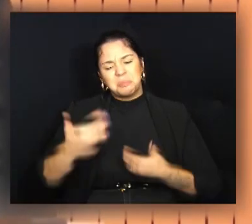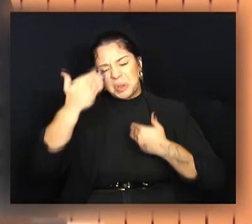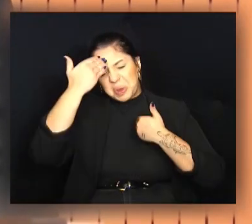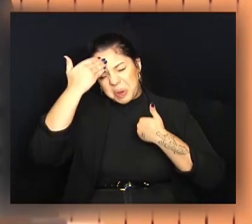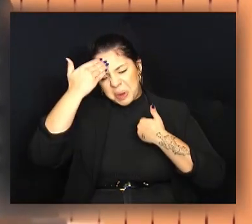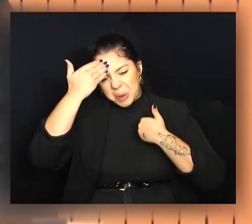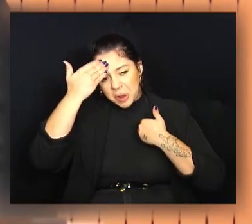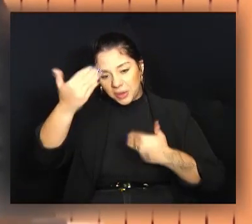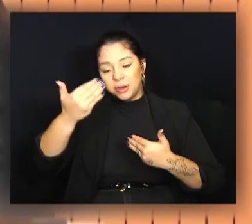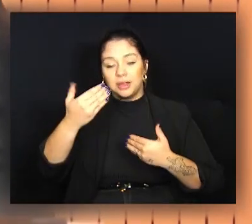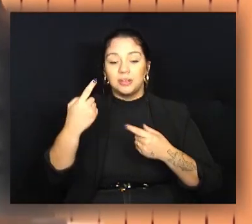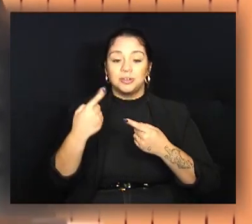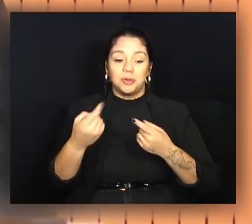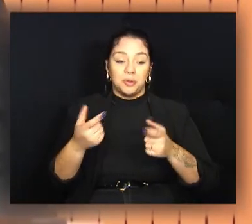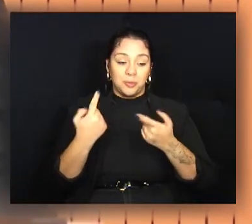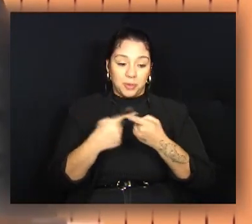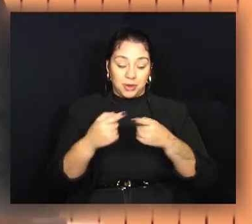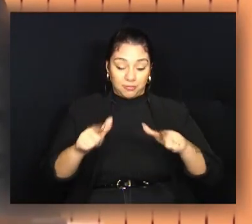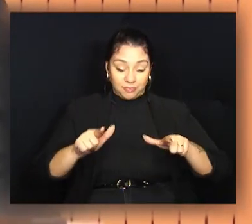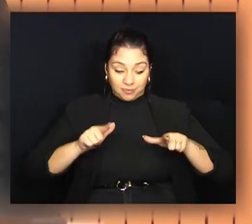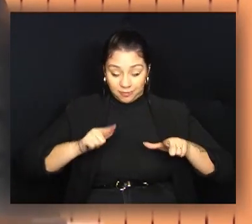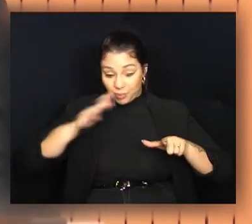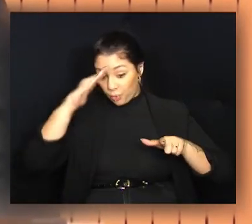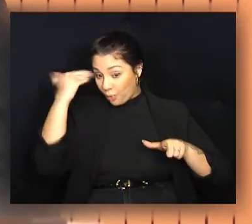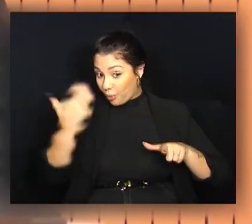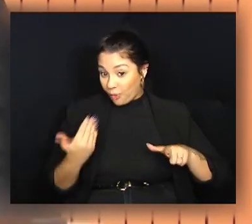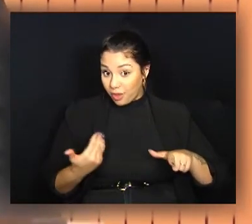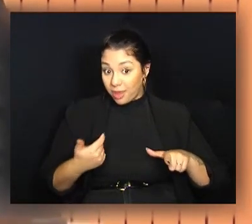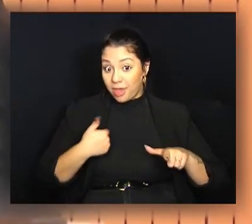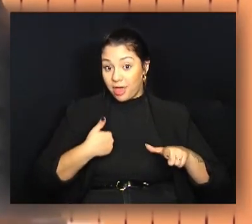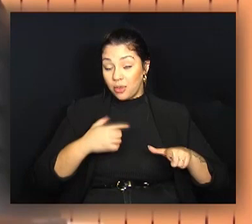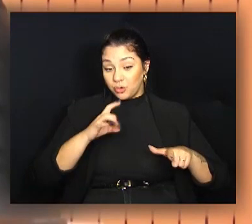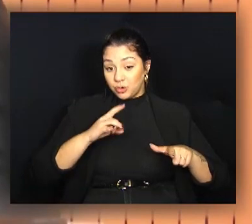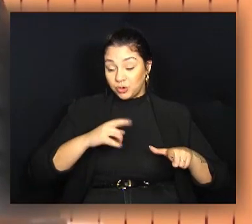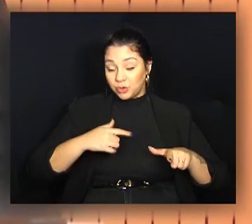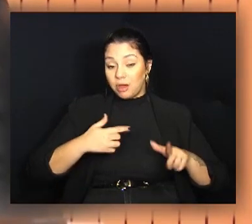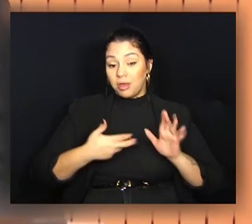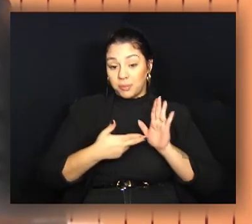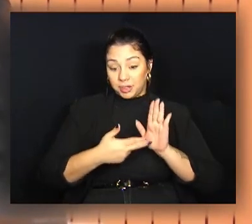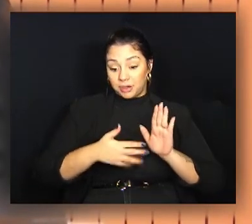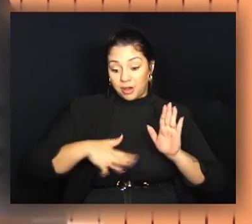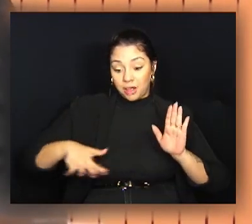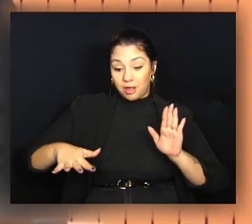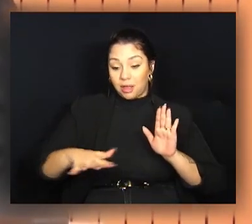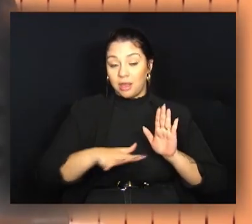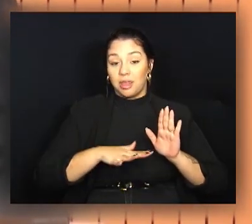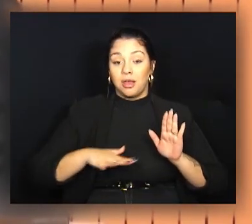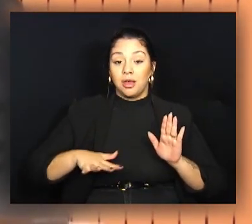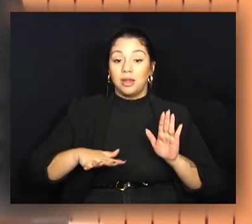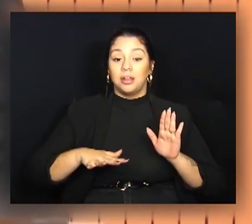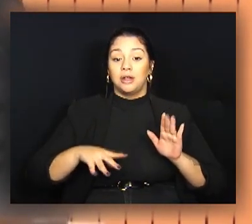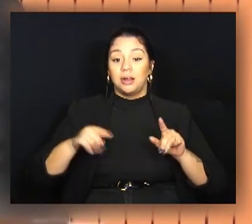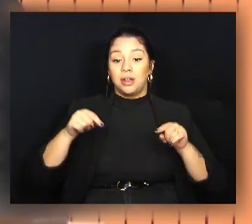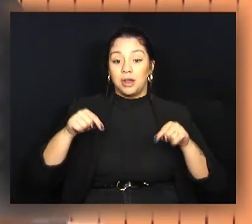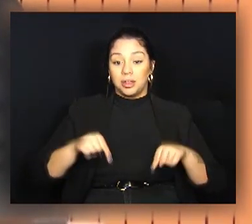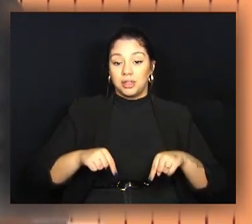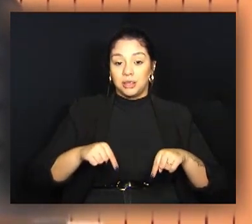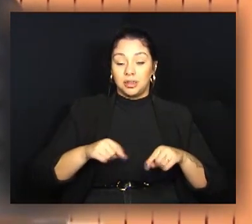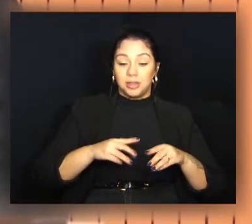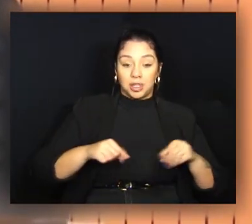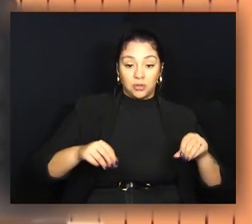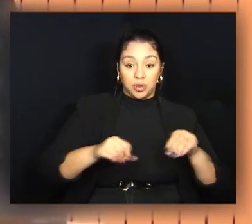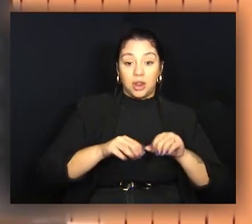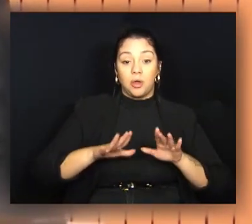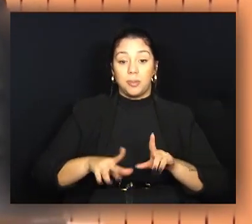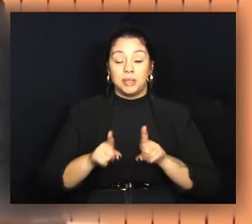essa homenagem, e isso eu falo em nome não só da Embrapa Territorial, das nossas unidades presentes aqui na região metropolitana